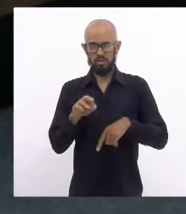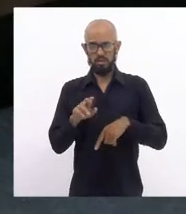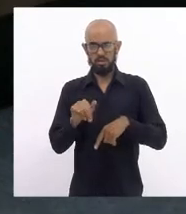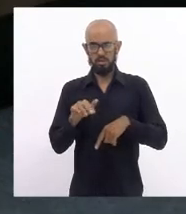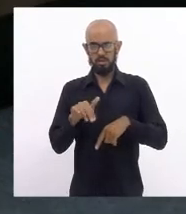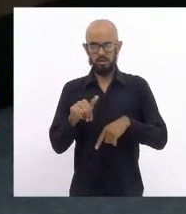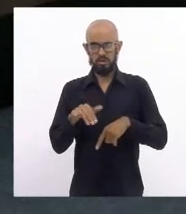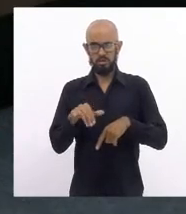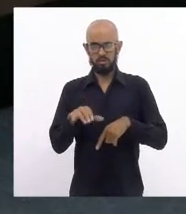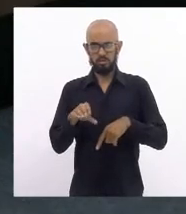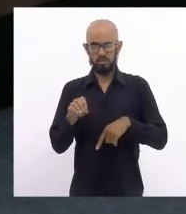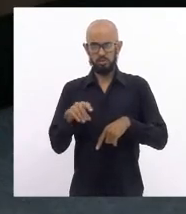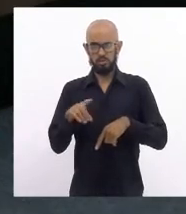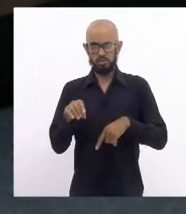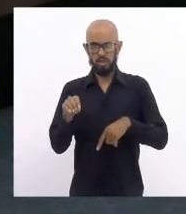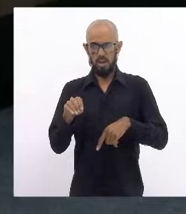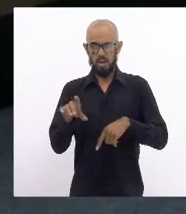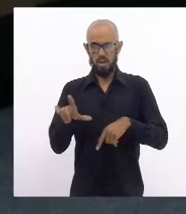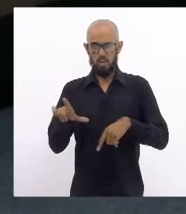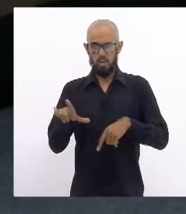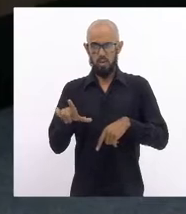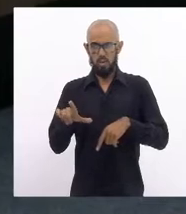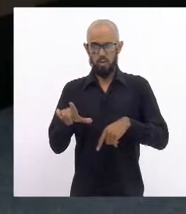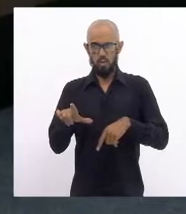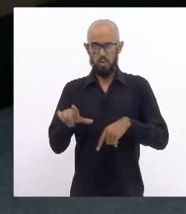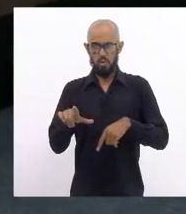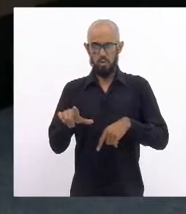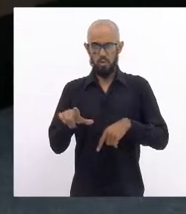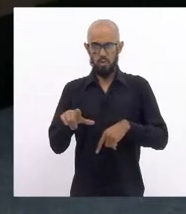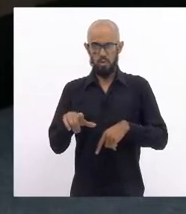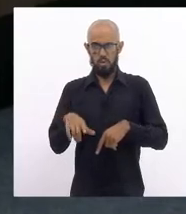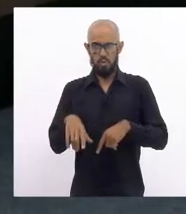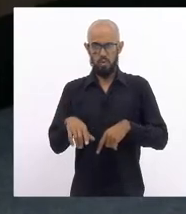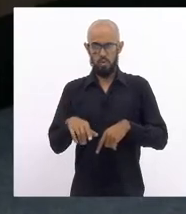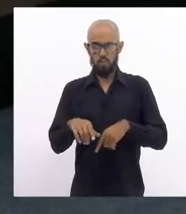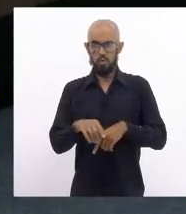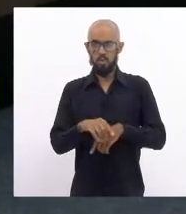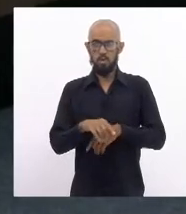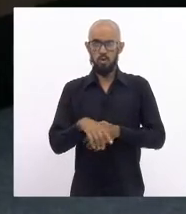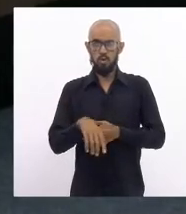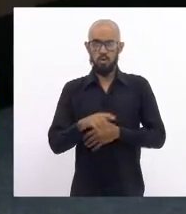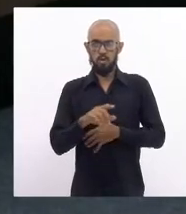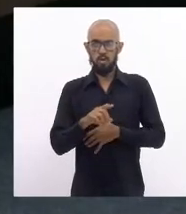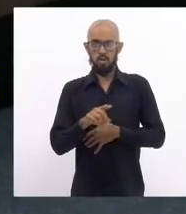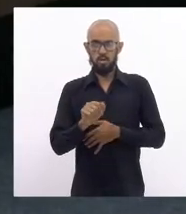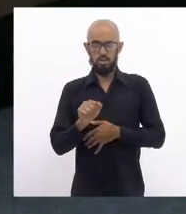Internacional Intergaláctica, não sei. Graça, dá dela. Graça, deputado. Ela, para terminar, graça.